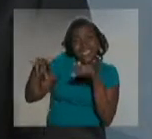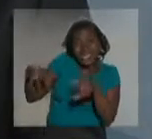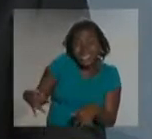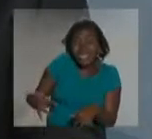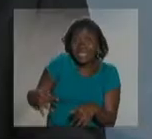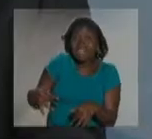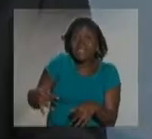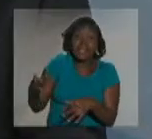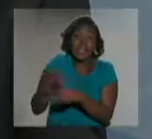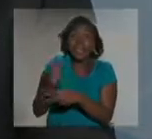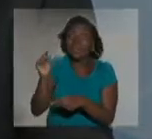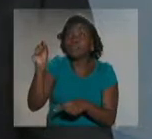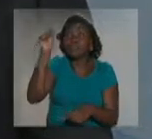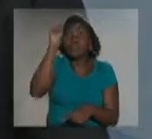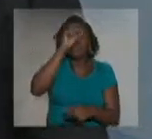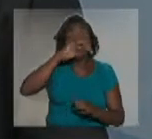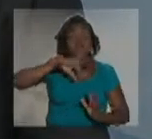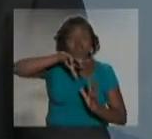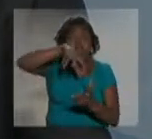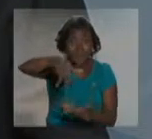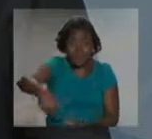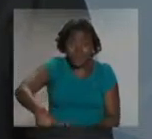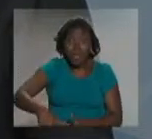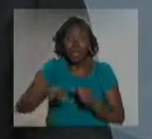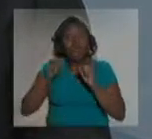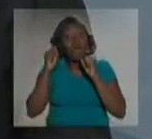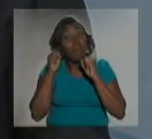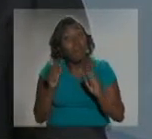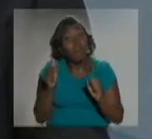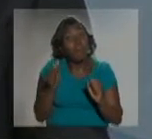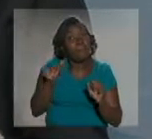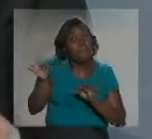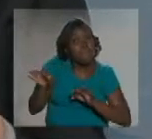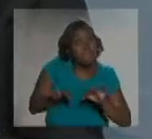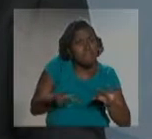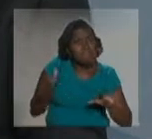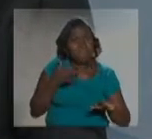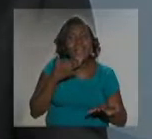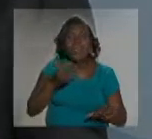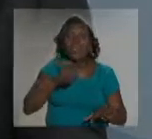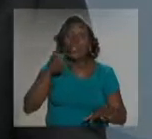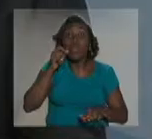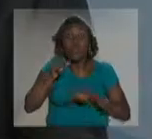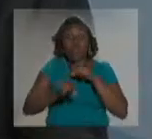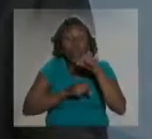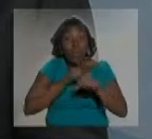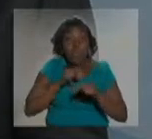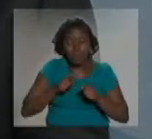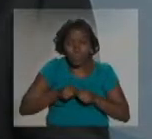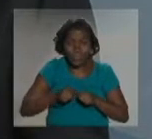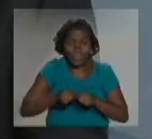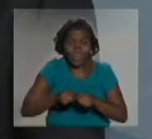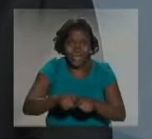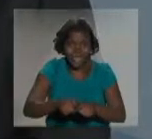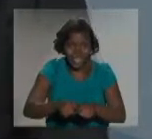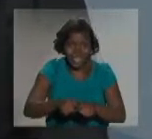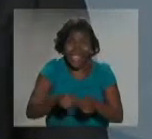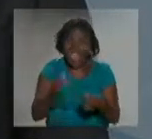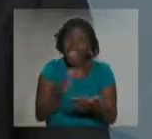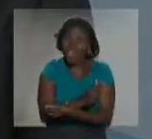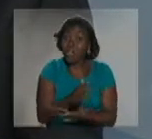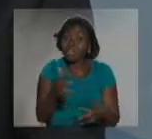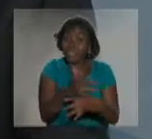metrópoles no mundo, seria talvez interessante articular melhor a cadeia produtiva. E, nesse sentido, algumas cidades